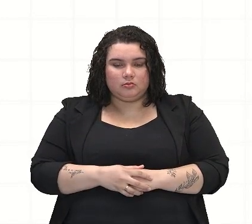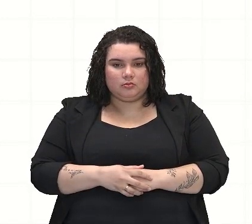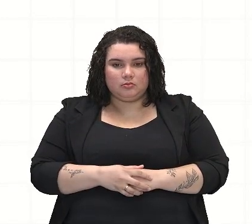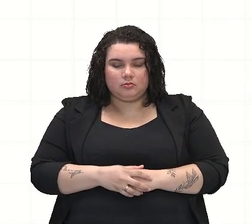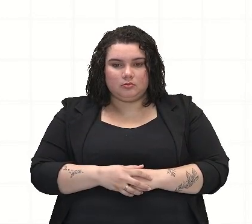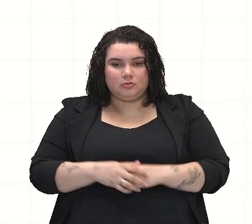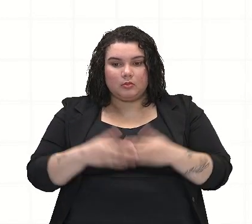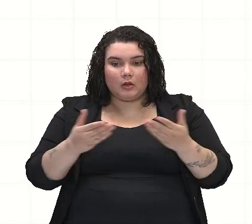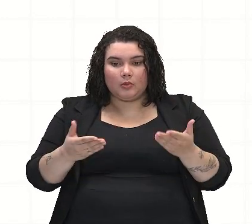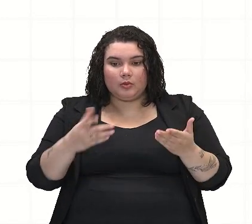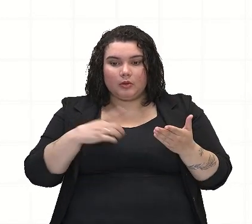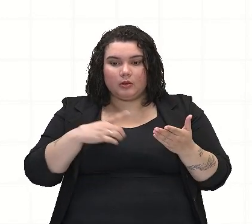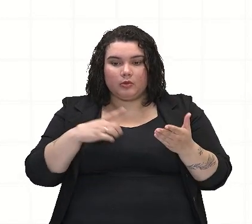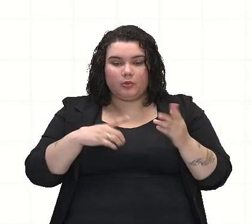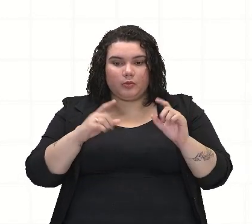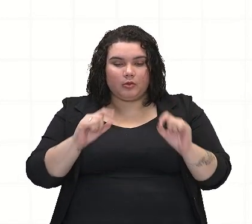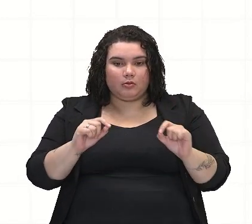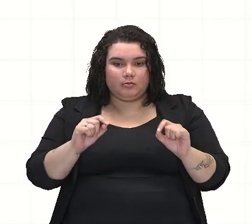Elas têm o mesmo